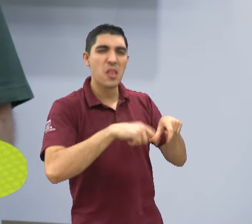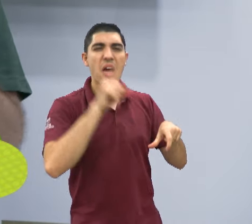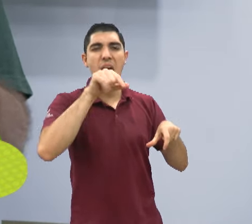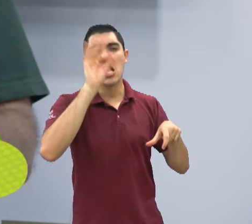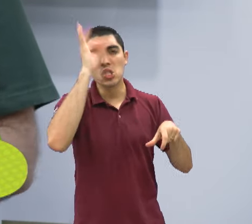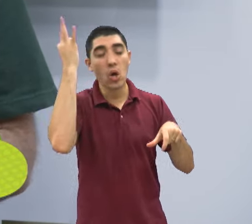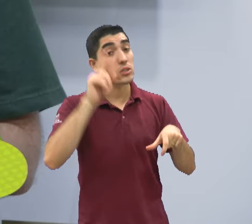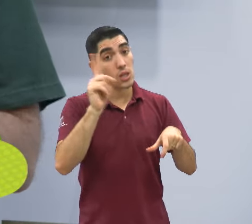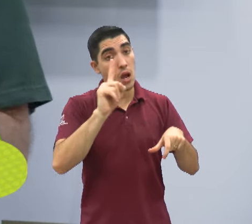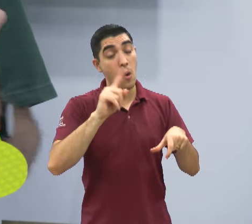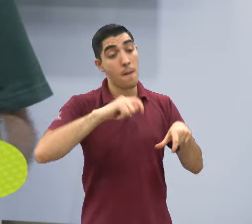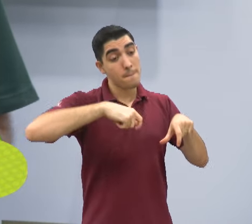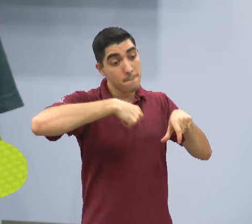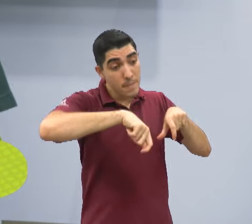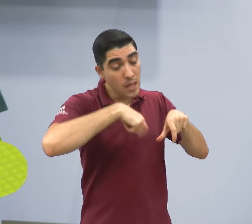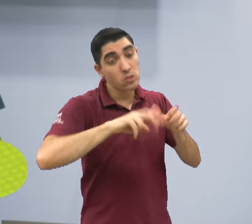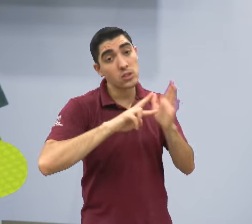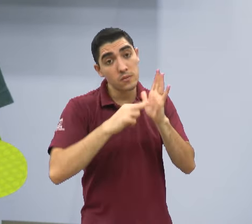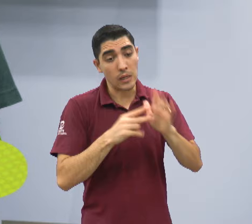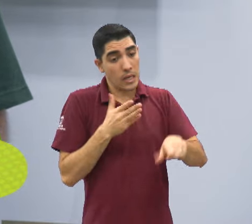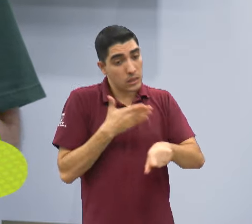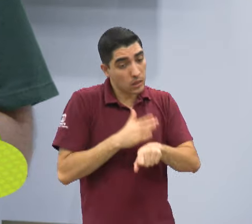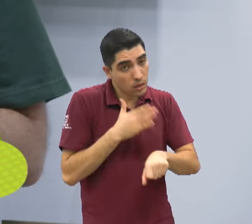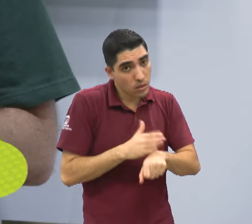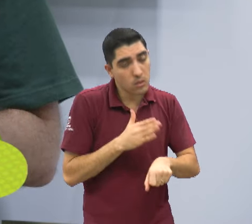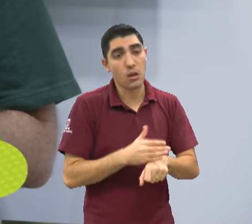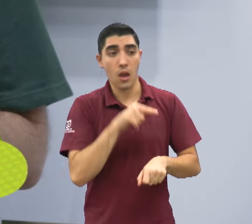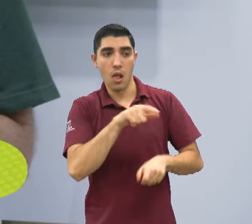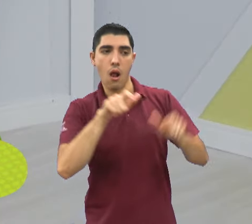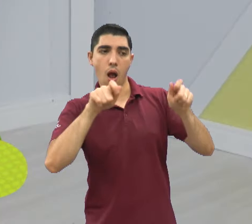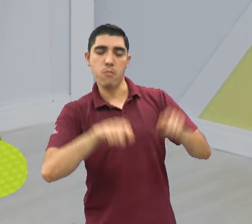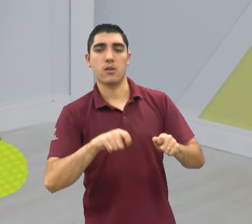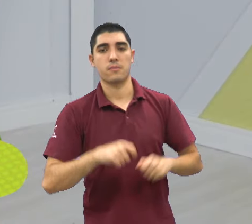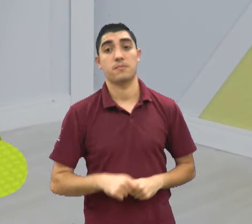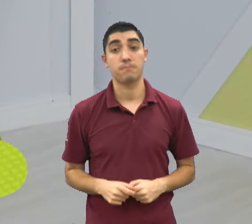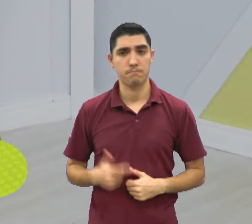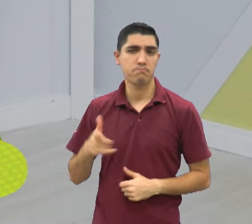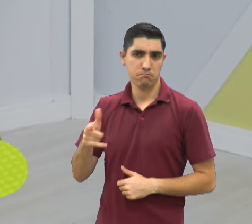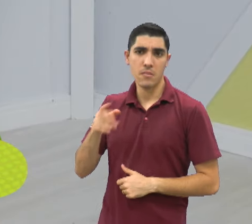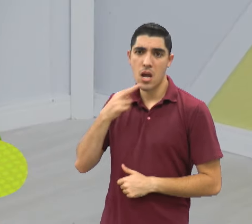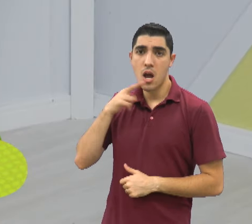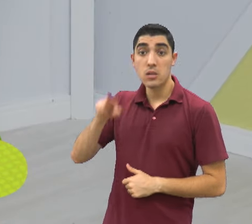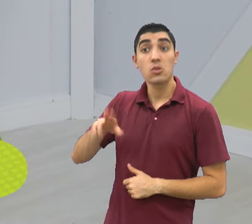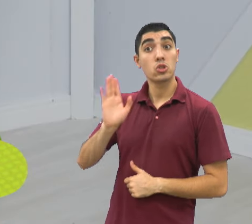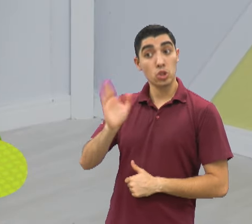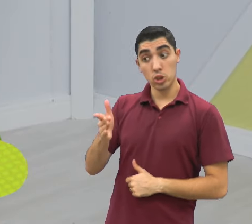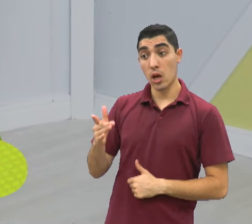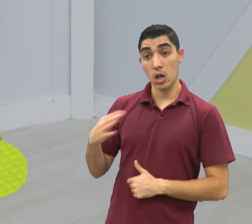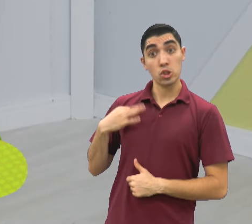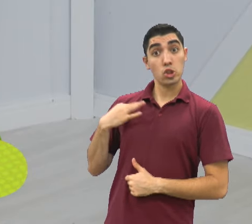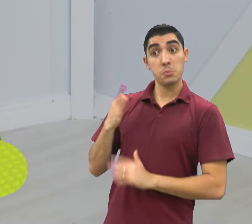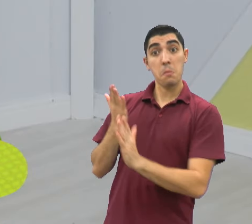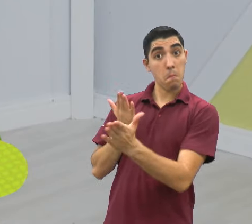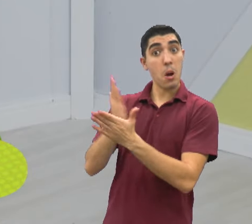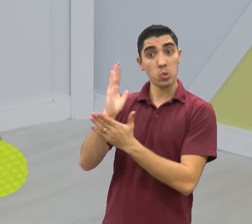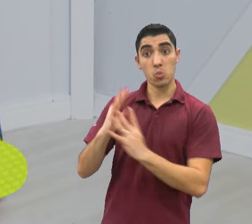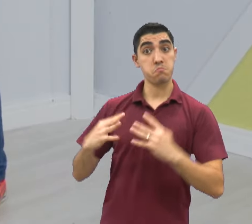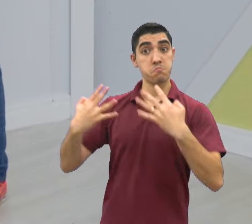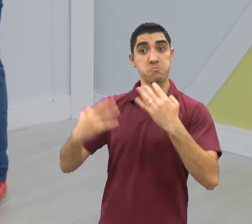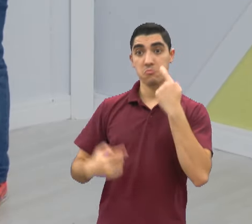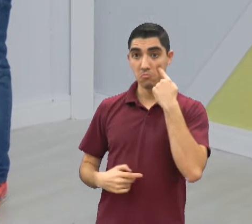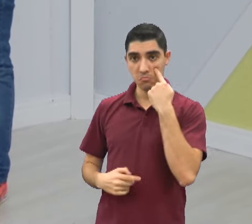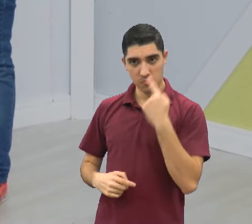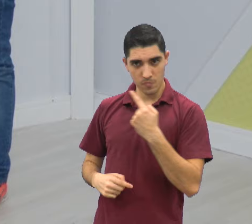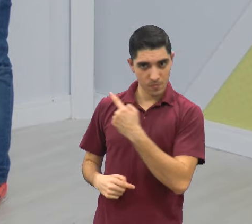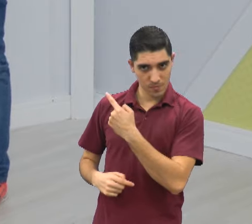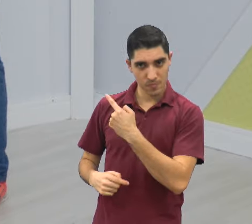mais competência, treino, mas tudo pode acontecer na decisão de pênalti. Pois é, e já tem time classificado para as quartas de final. Matheus, coloca pra gente aqui,